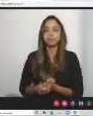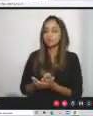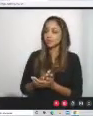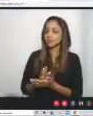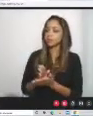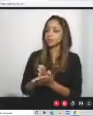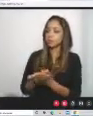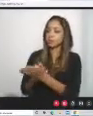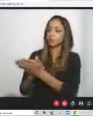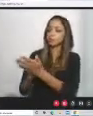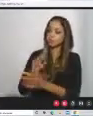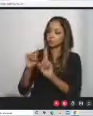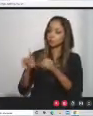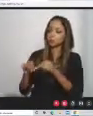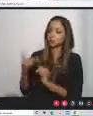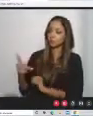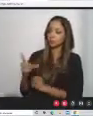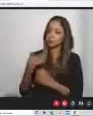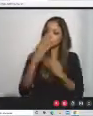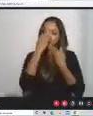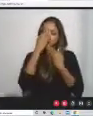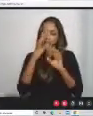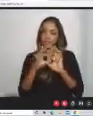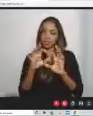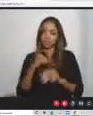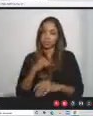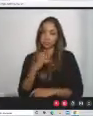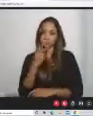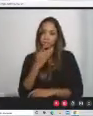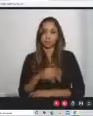parte. Quer dizer, não foi uma parte, foi uma... Muito obrigado.